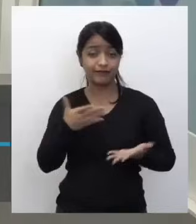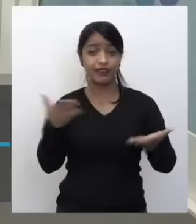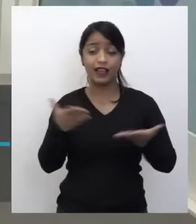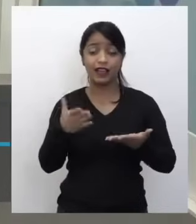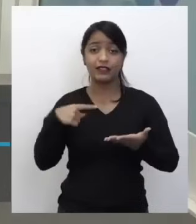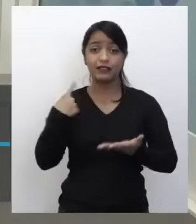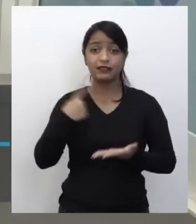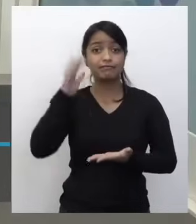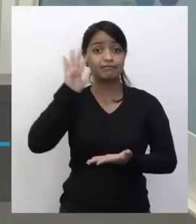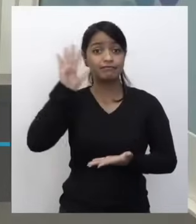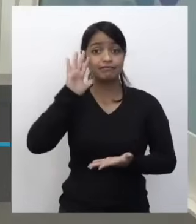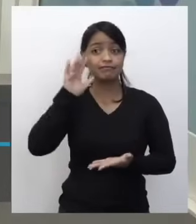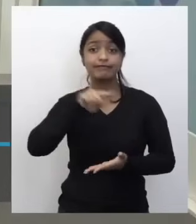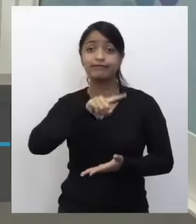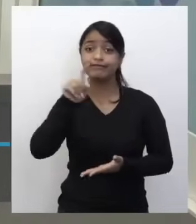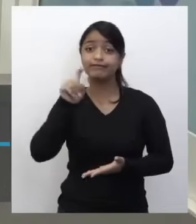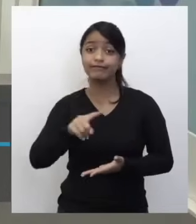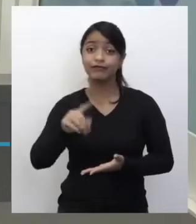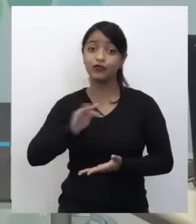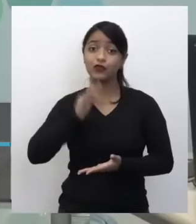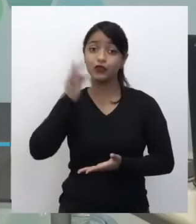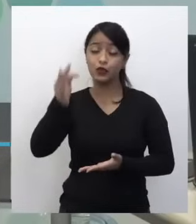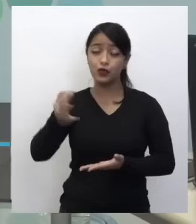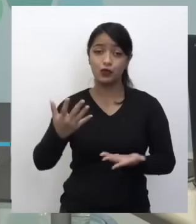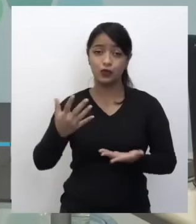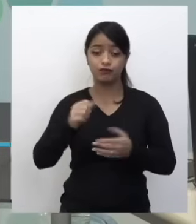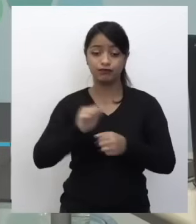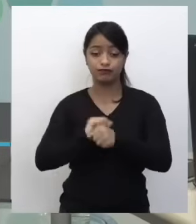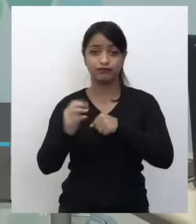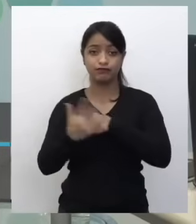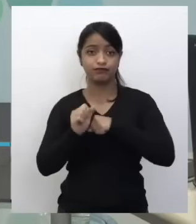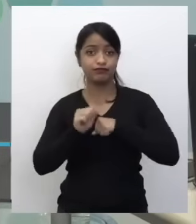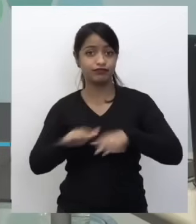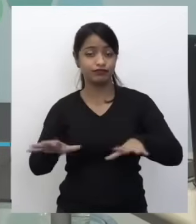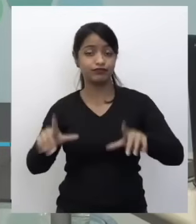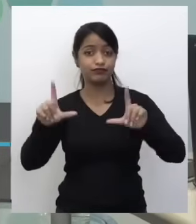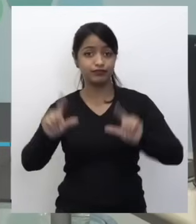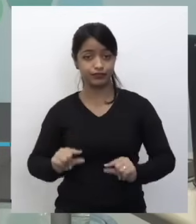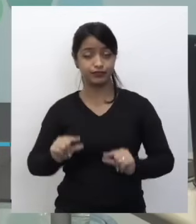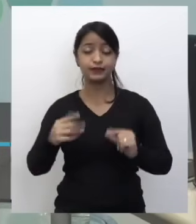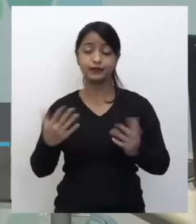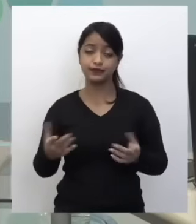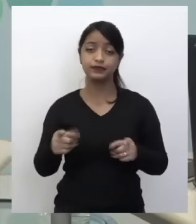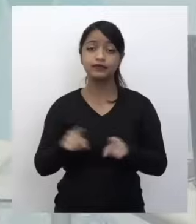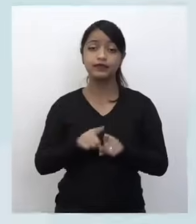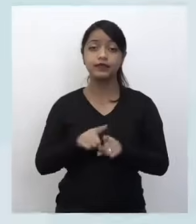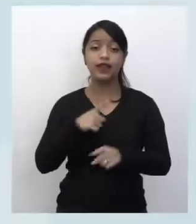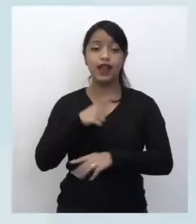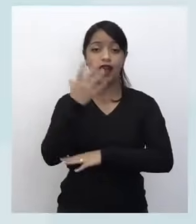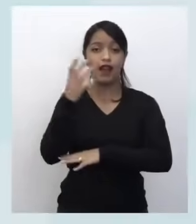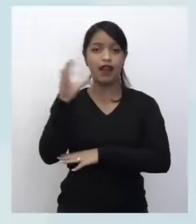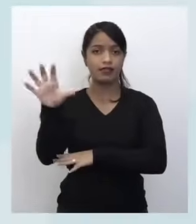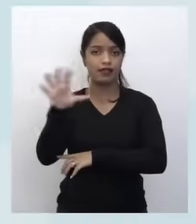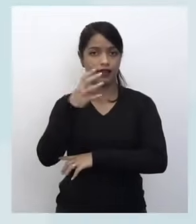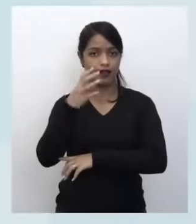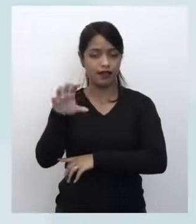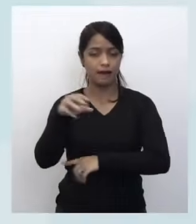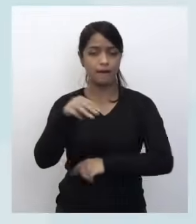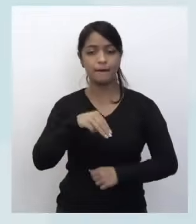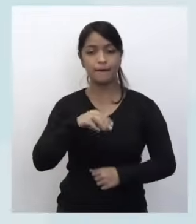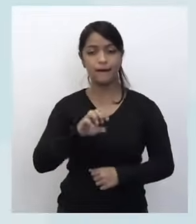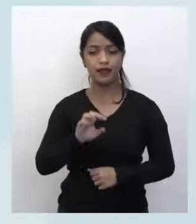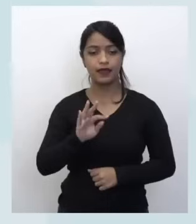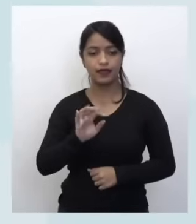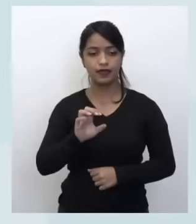sem pandemia, né? E aí a gente tem a questão ligada ao radar meteorológico, que vai aparecer aí para vocês na tela, né? O